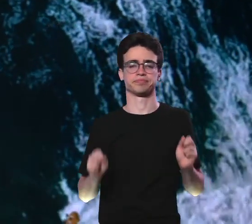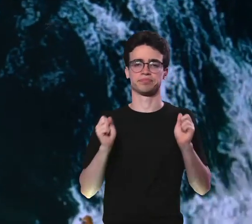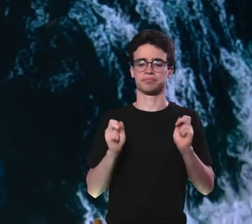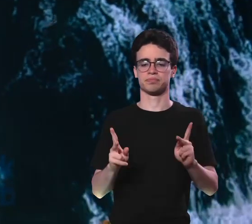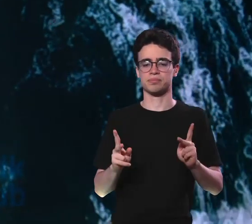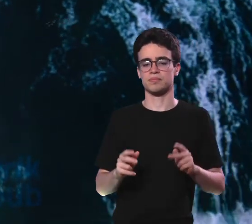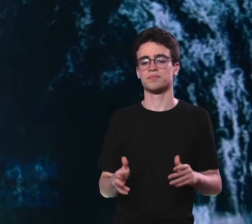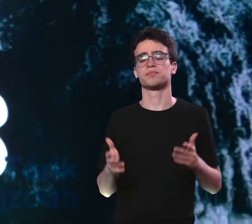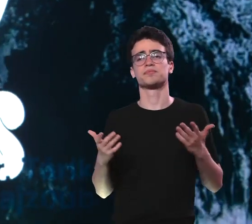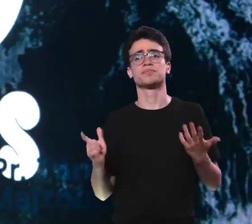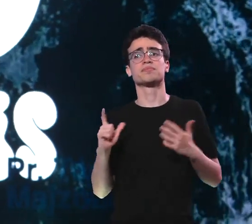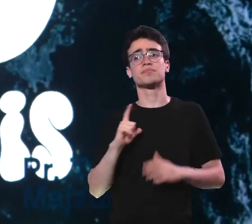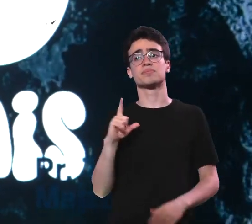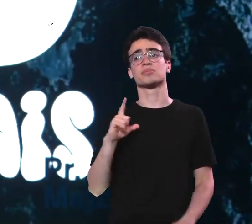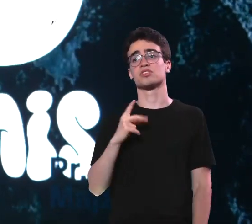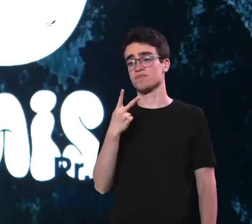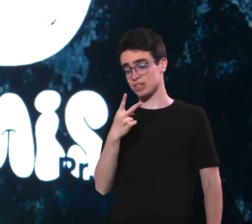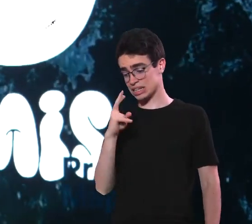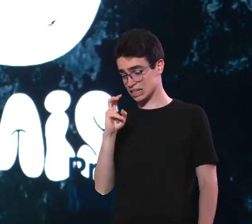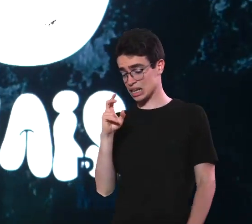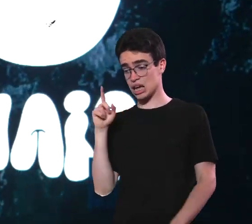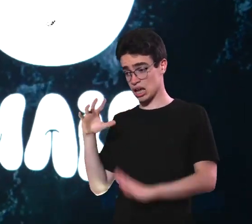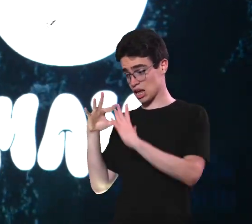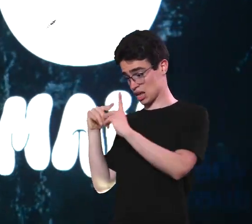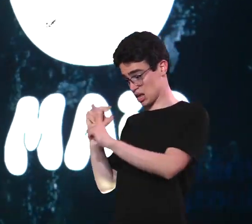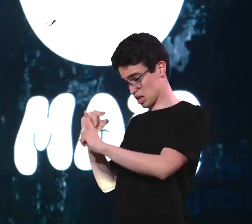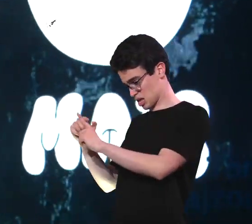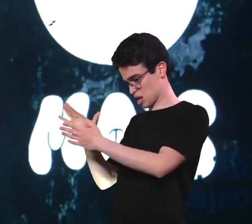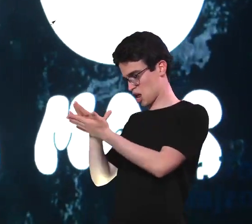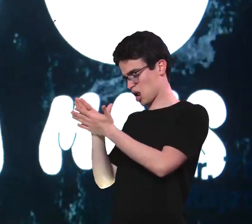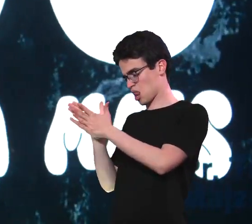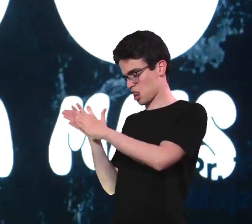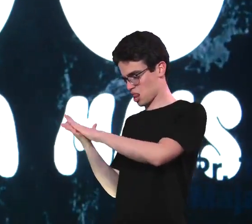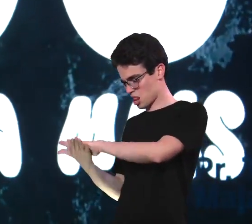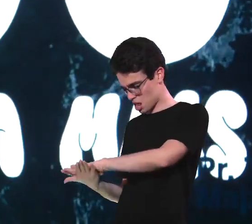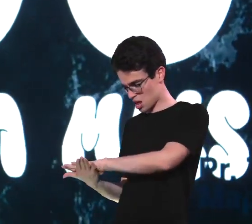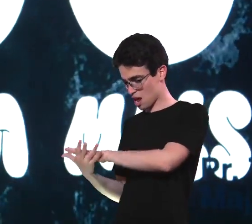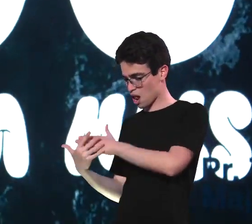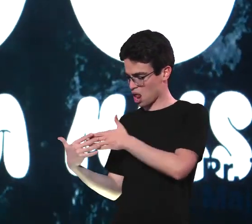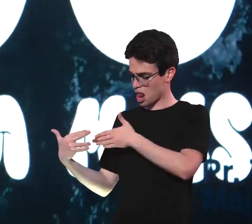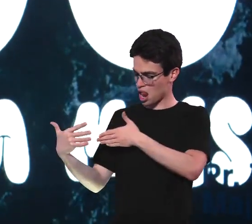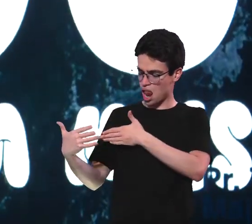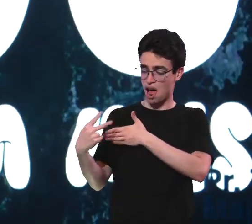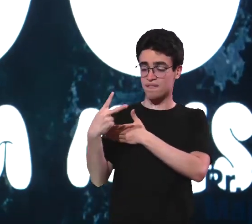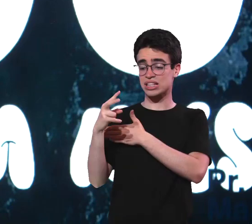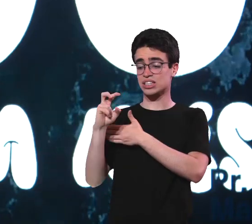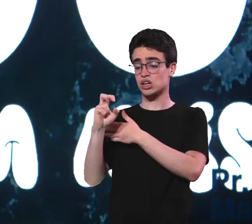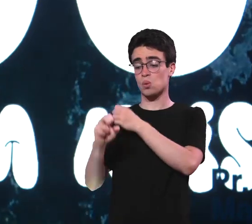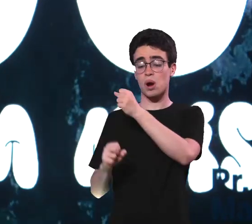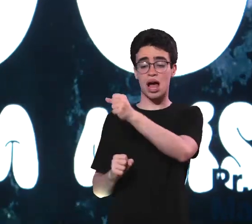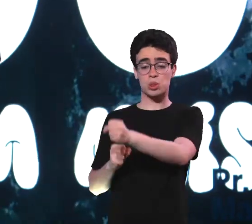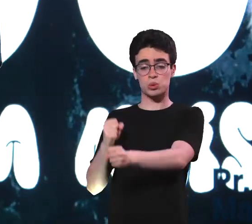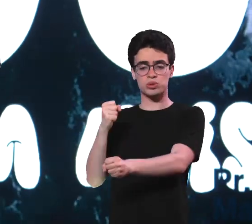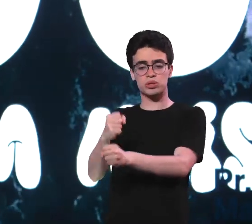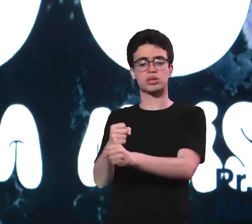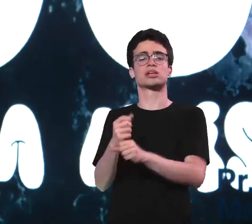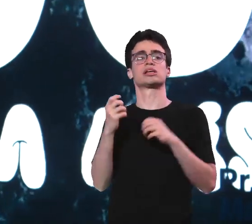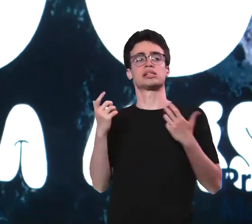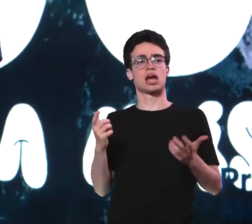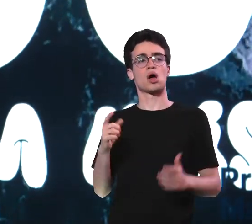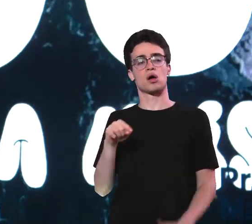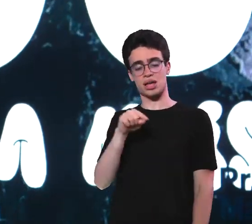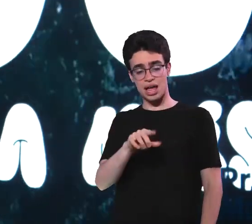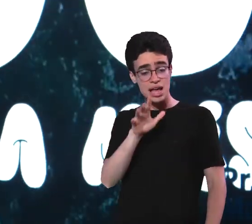E 25 anos depois que o templo já havia caído, Deus leva Ezequiel em